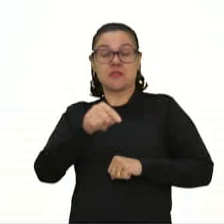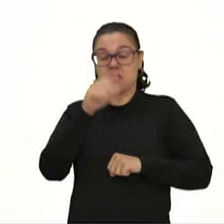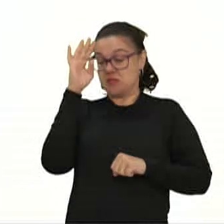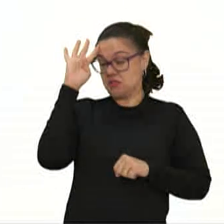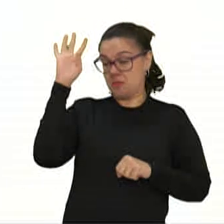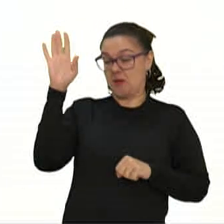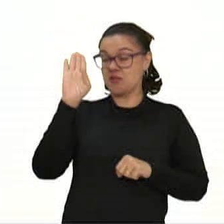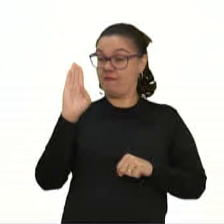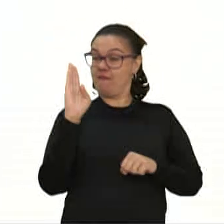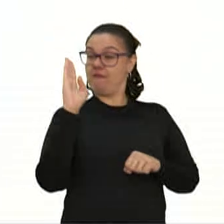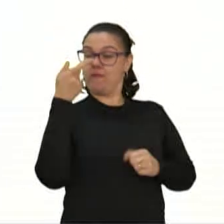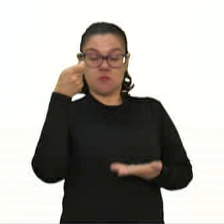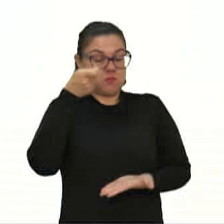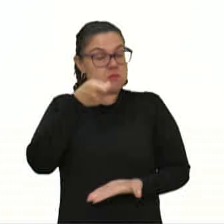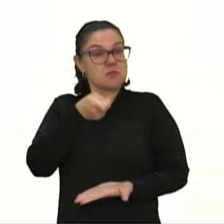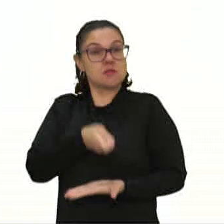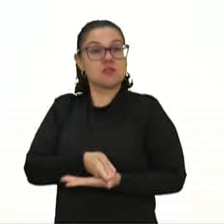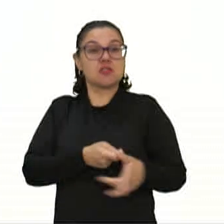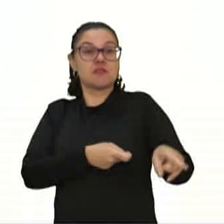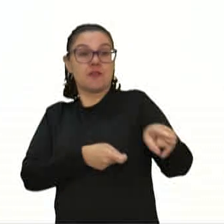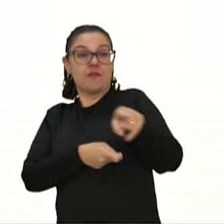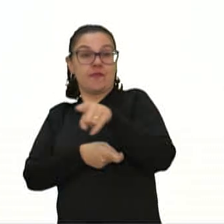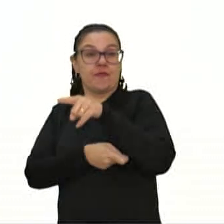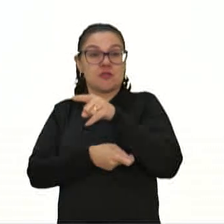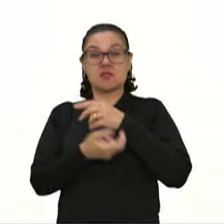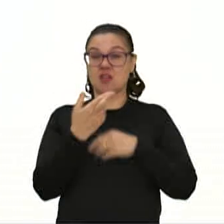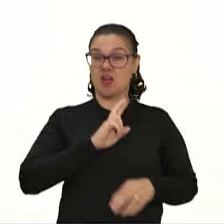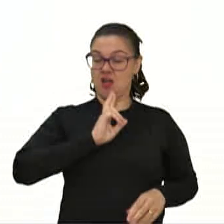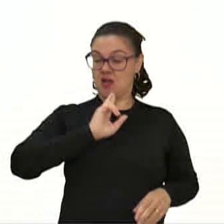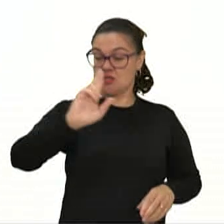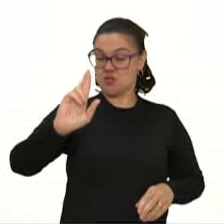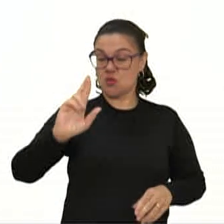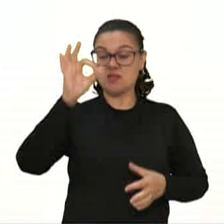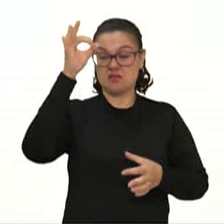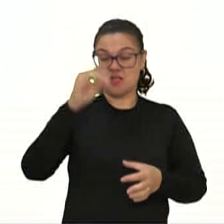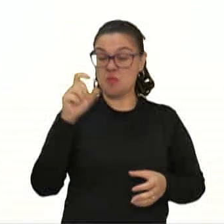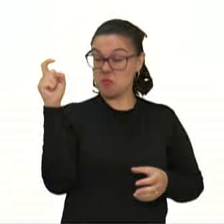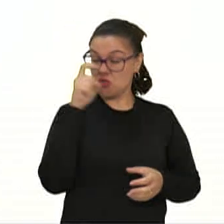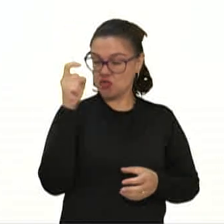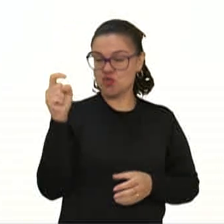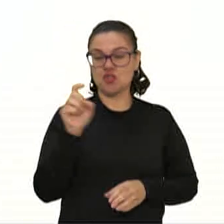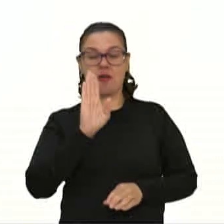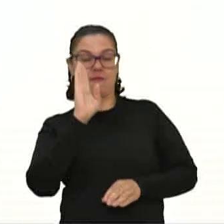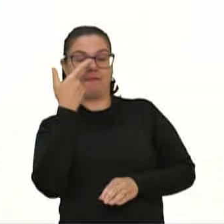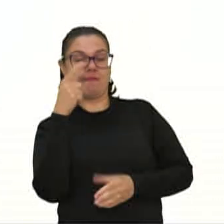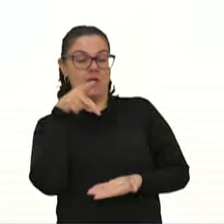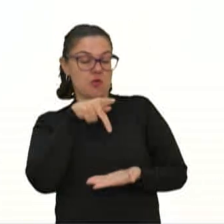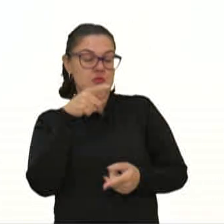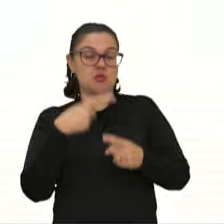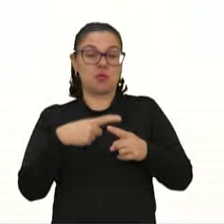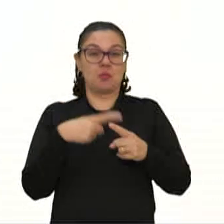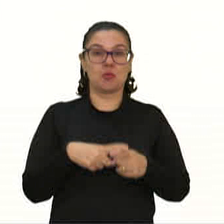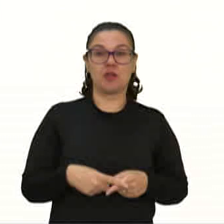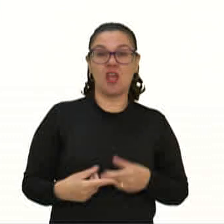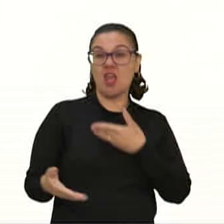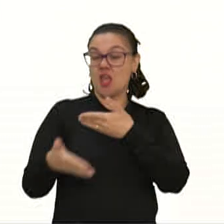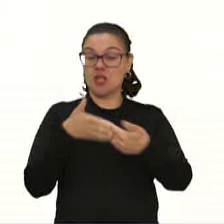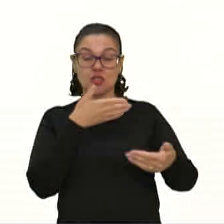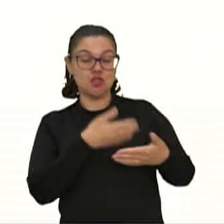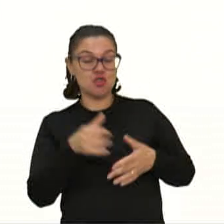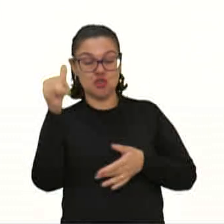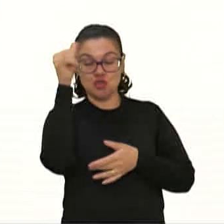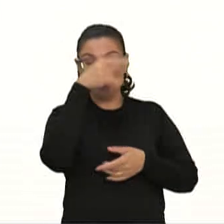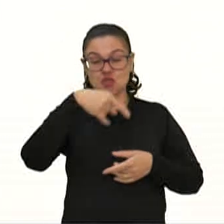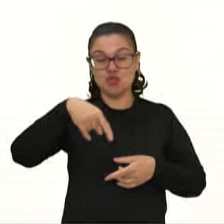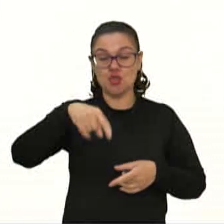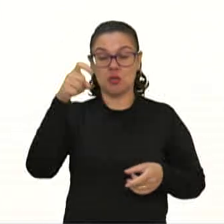fictícia austeridade, vãs razões, falsos motivos, inutilmente matastes. Vossos